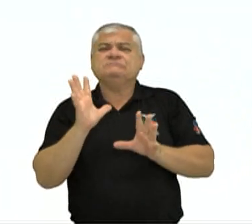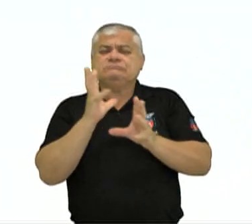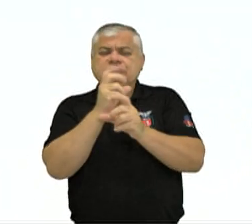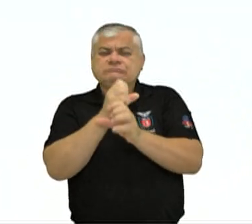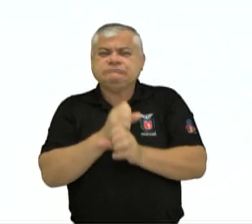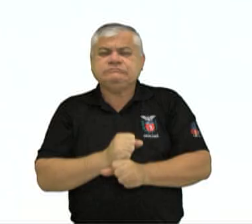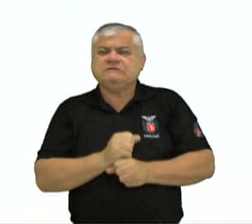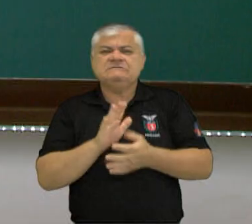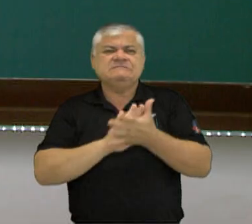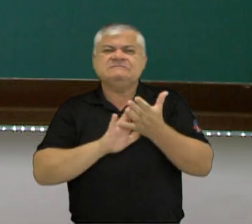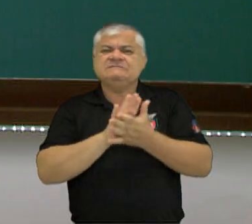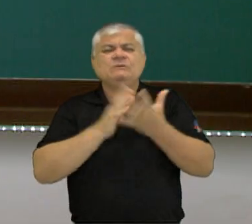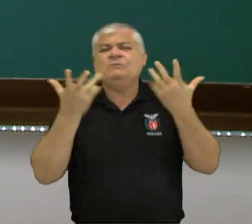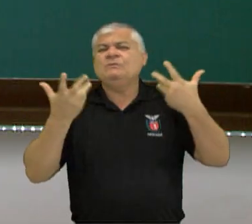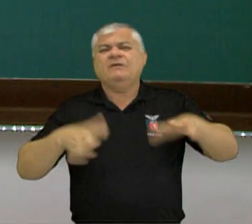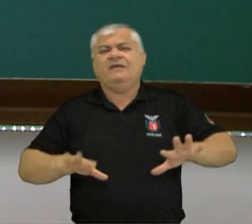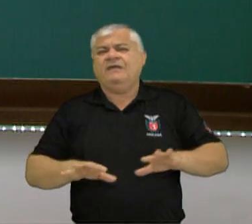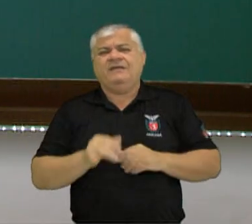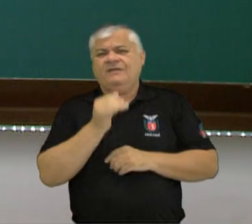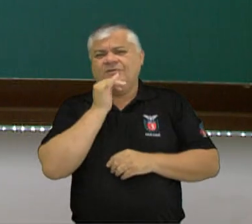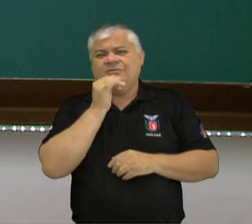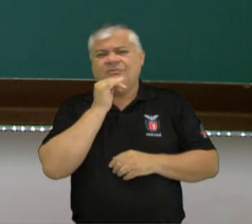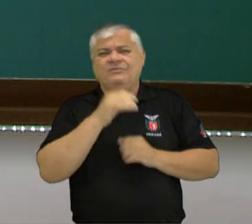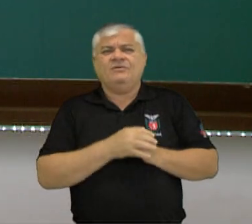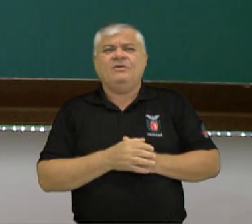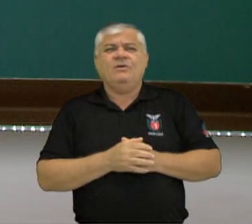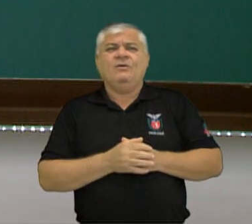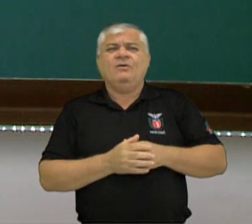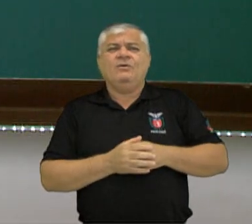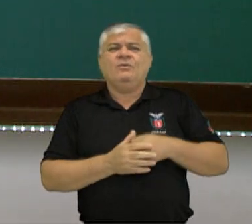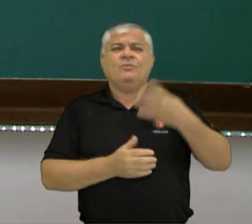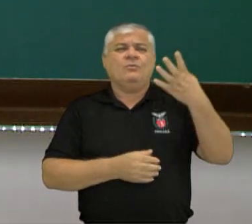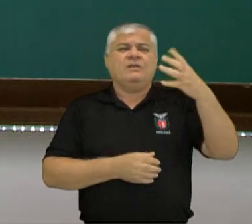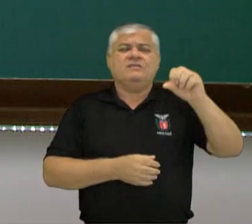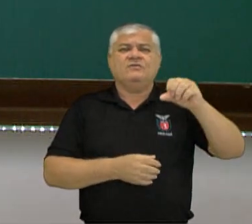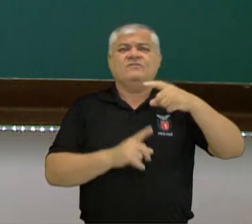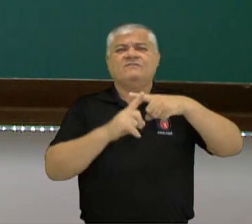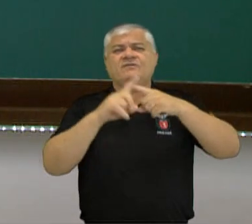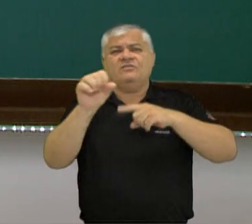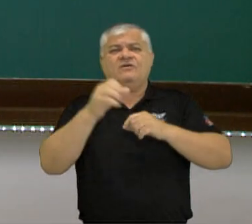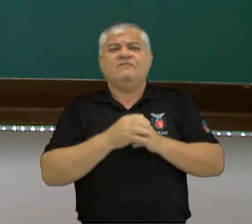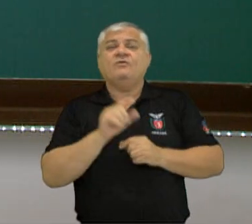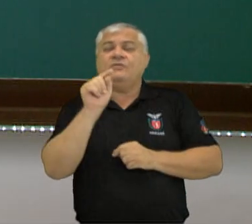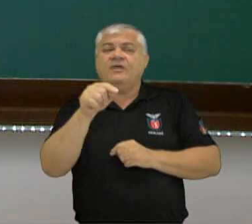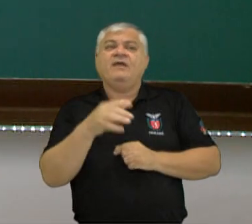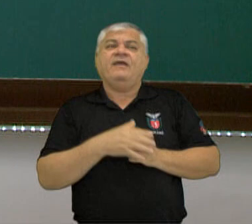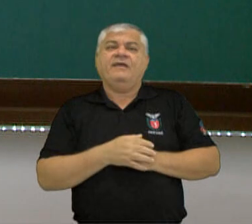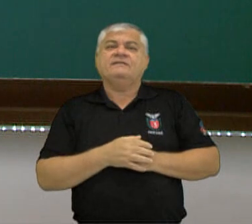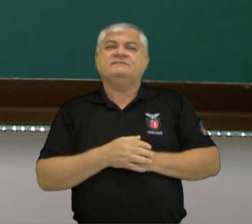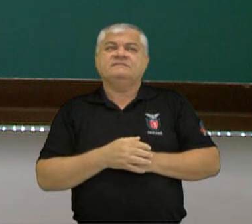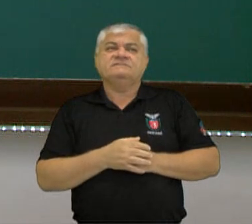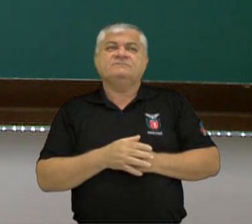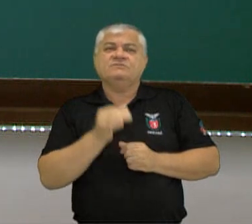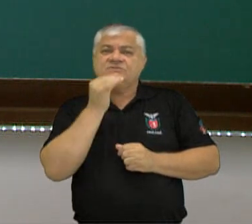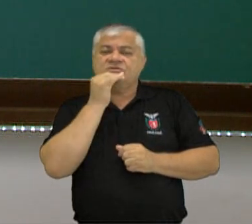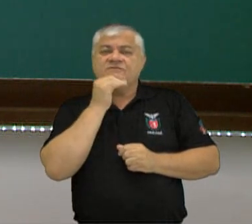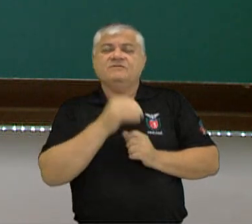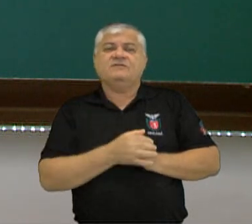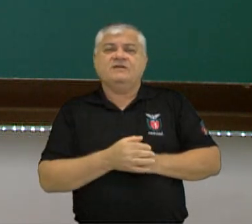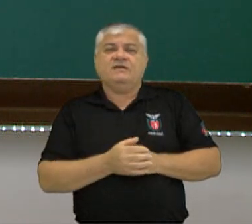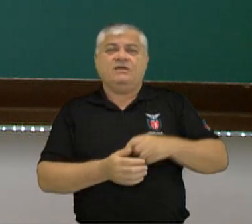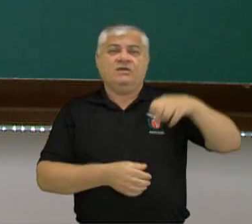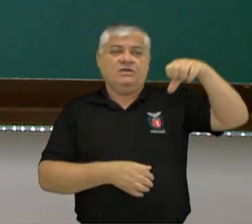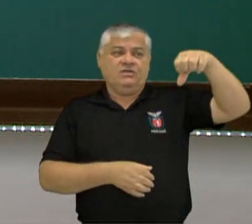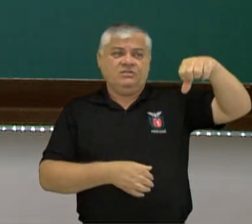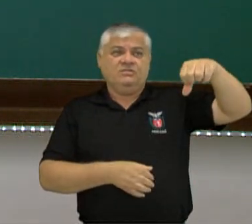conta? Eu não quero armar a continha 48 vezes 9. A gente vai usar aqui a propriedade distributiva. Então, o que nós